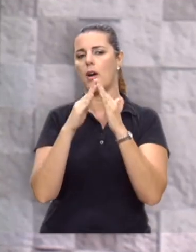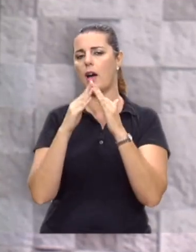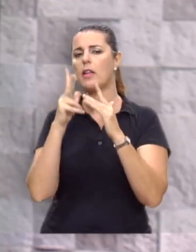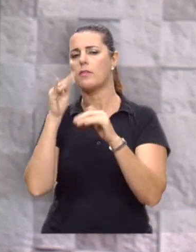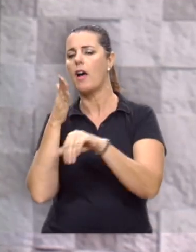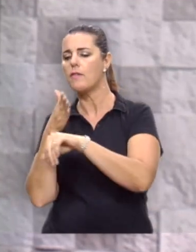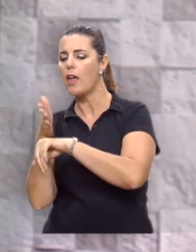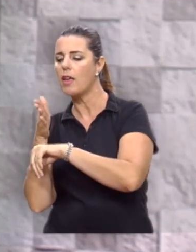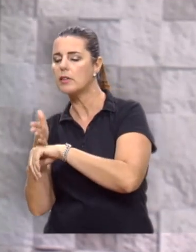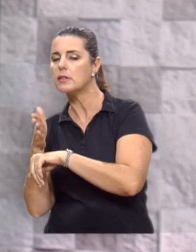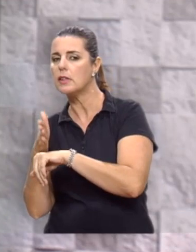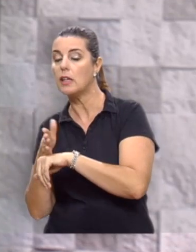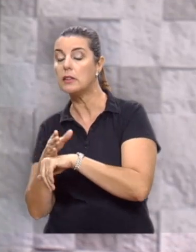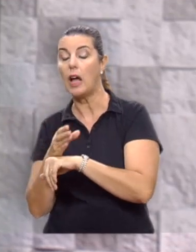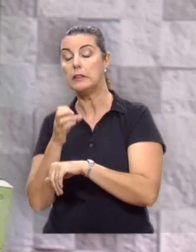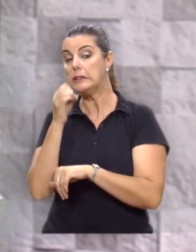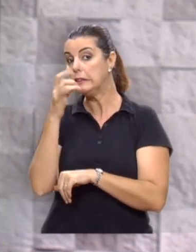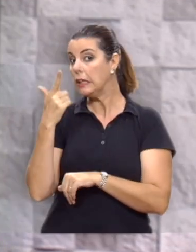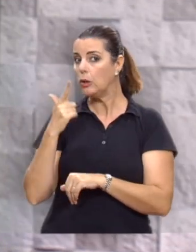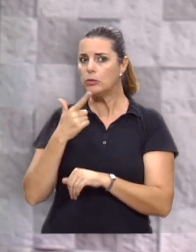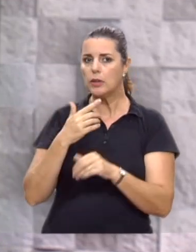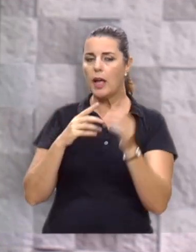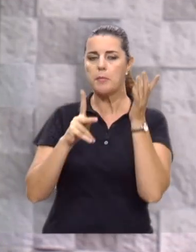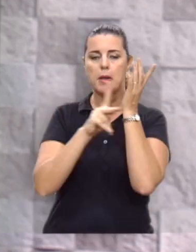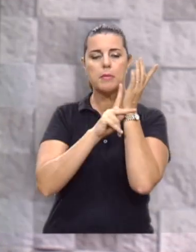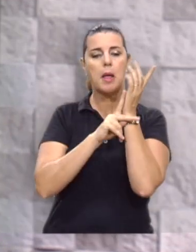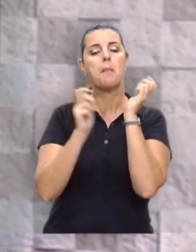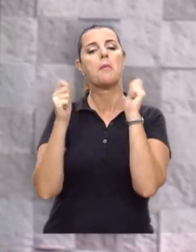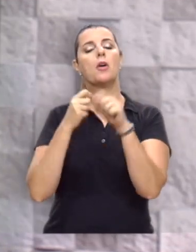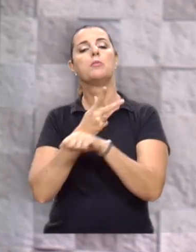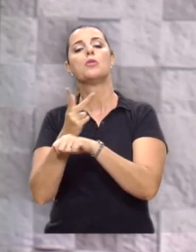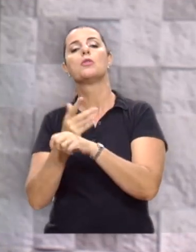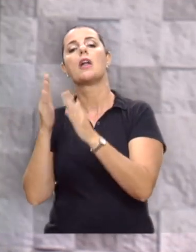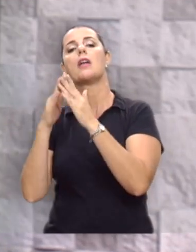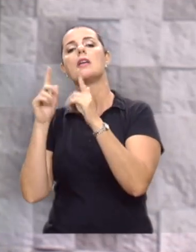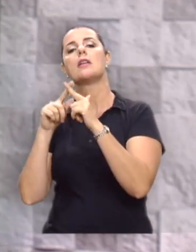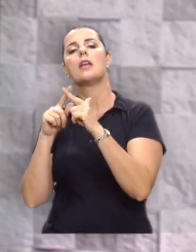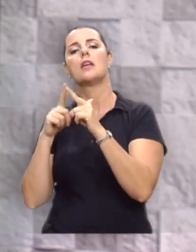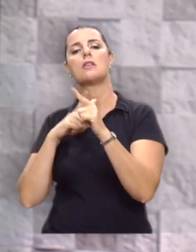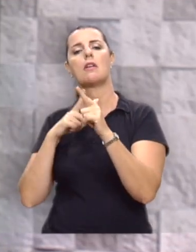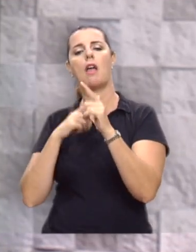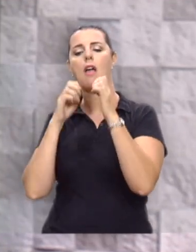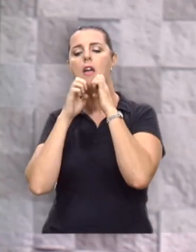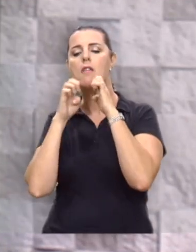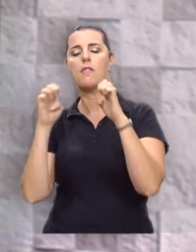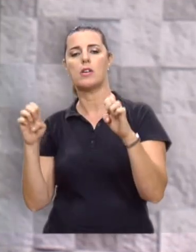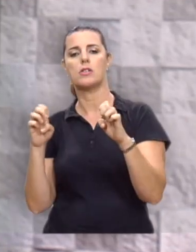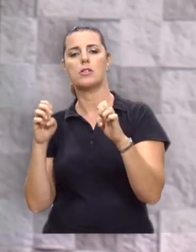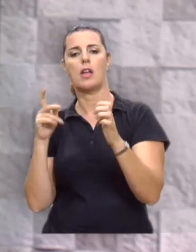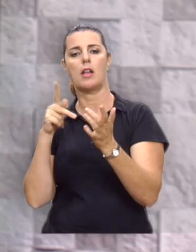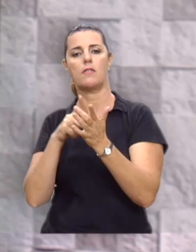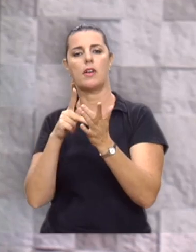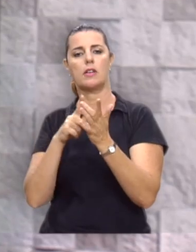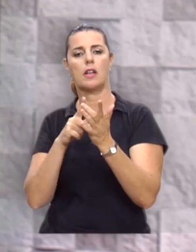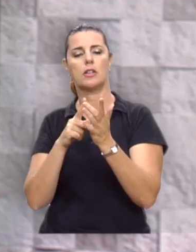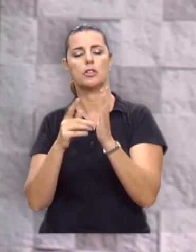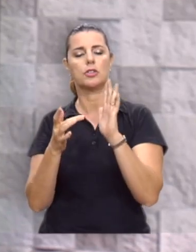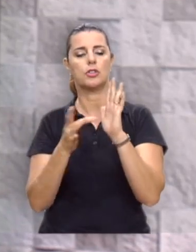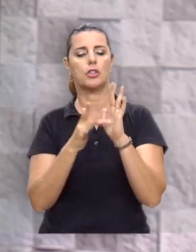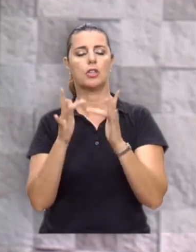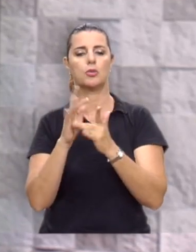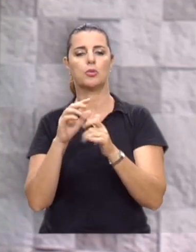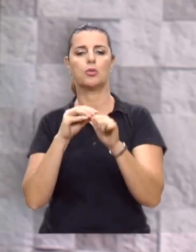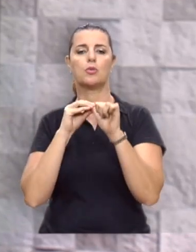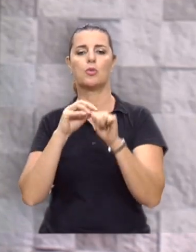sua casa, vá visitá-la. E se você não tiver nenhuma igreja presbiteriana, procure uma igreja que enfatiza a verdade bíblica de que